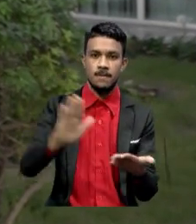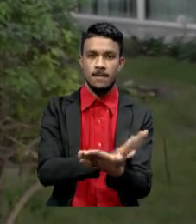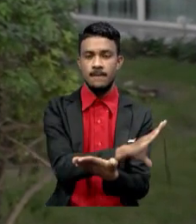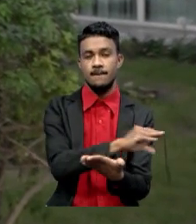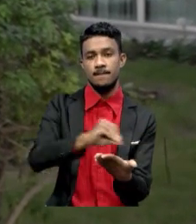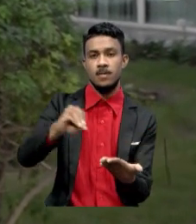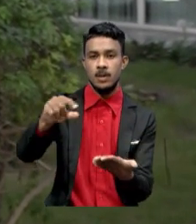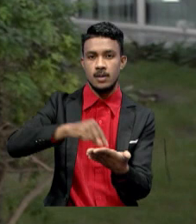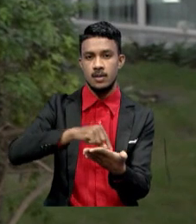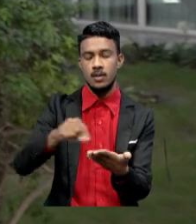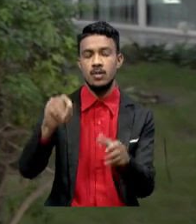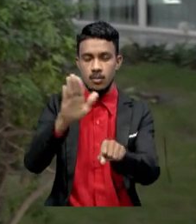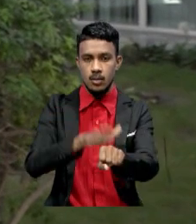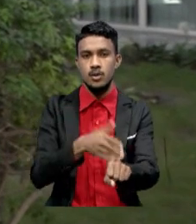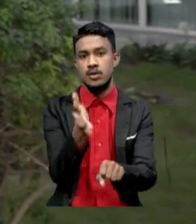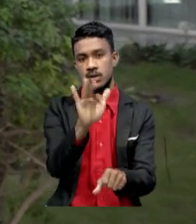Sira para tu